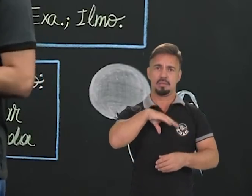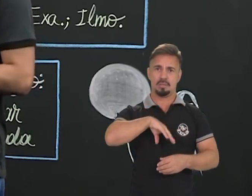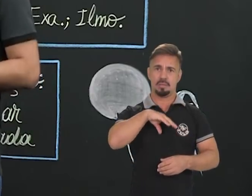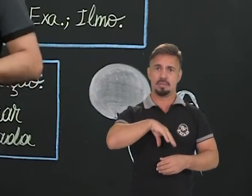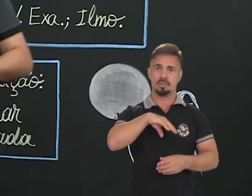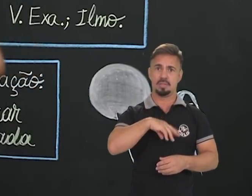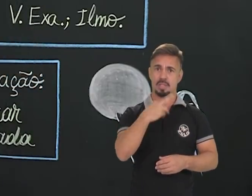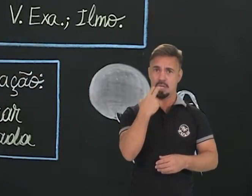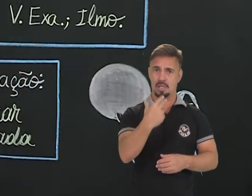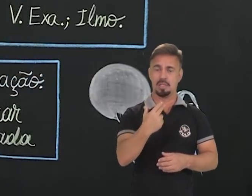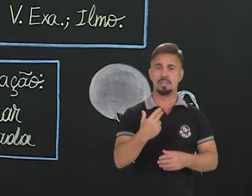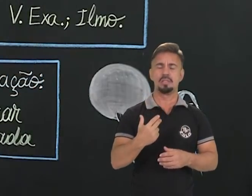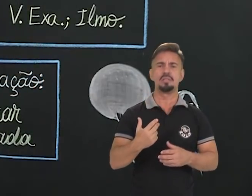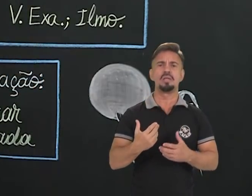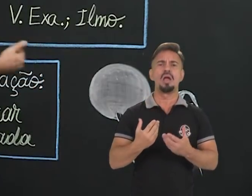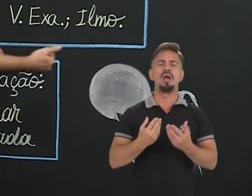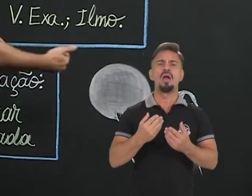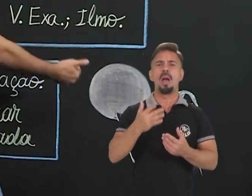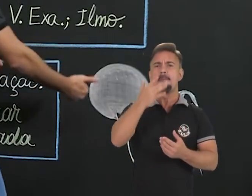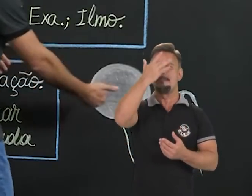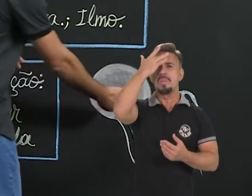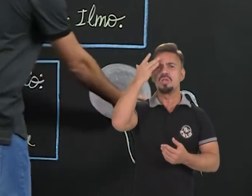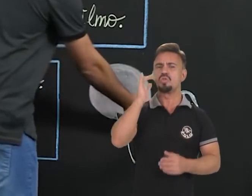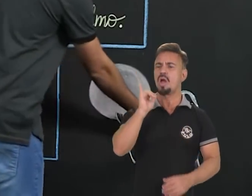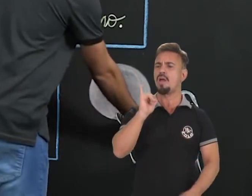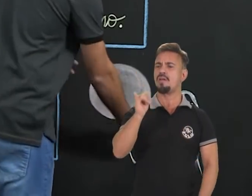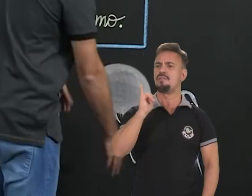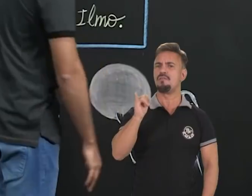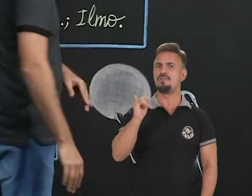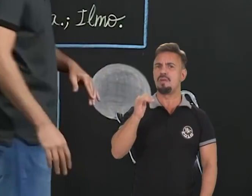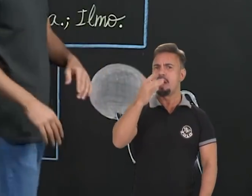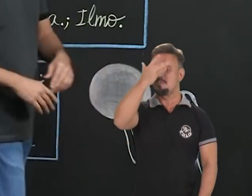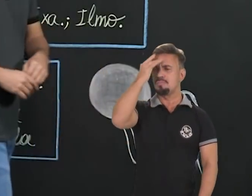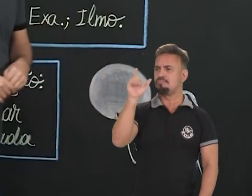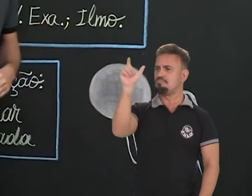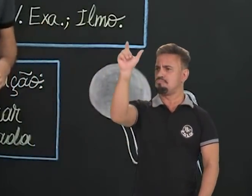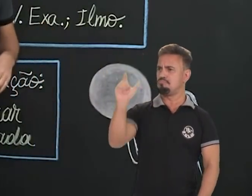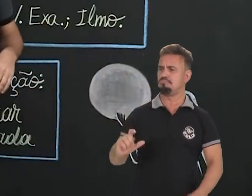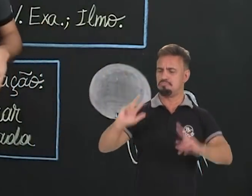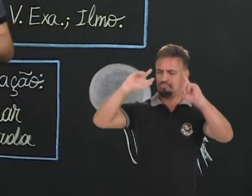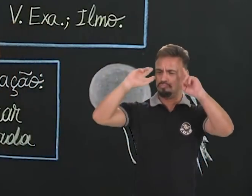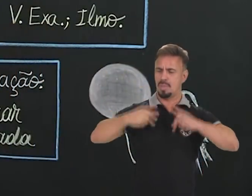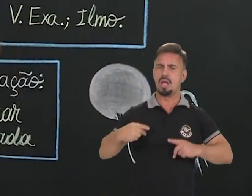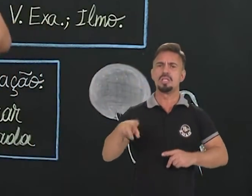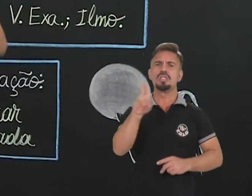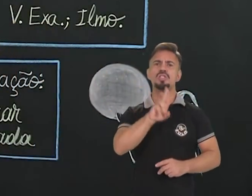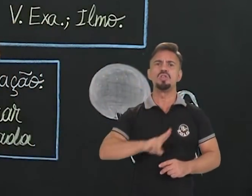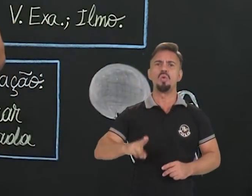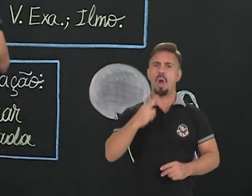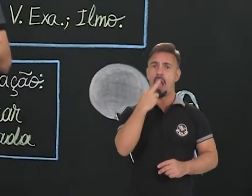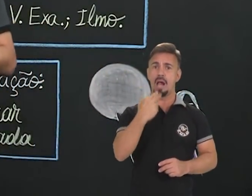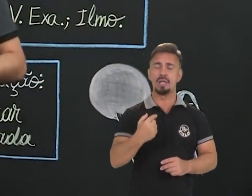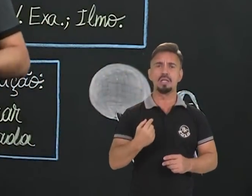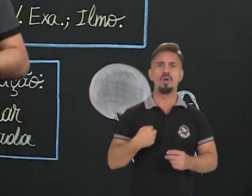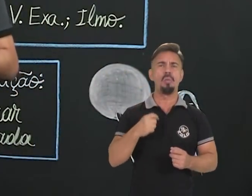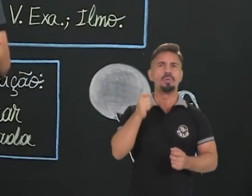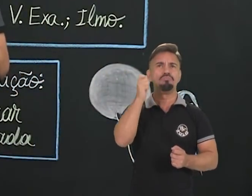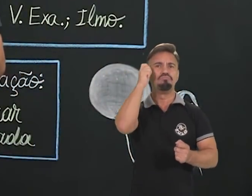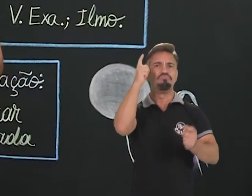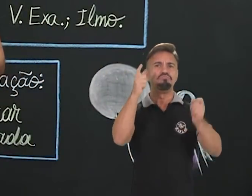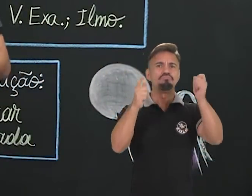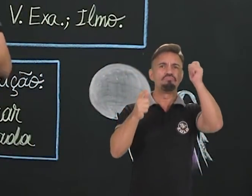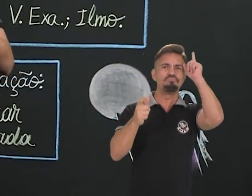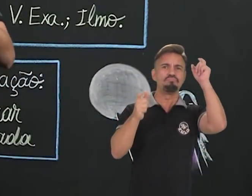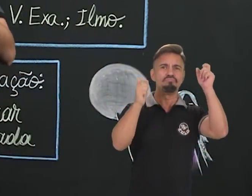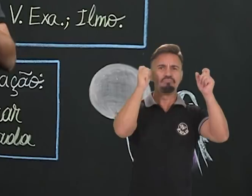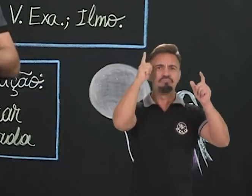É sempre bom a gente pensar no lugar do falante, né? No lugar do ser humano que utiliza a língua. O quanto o uso criativo da linguagem,